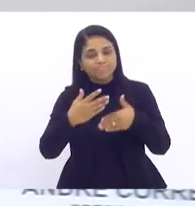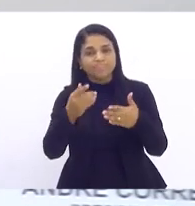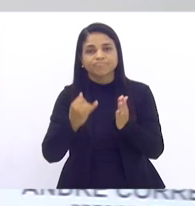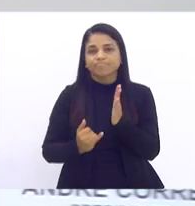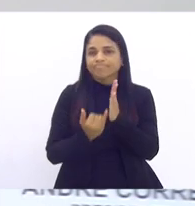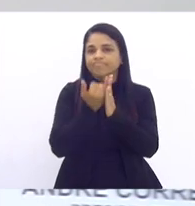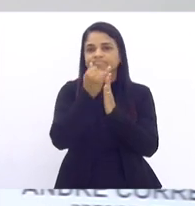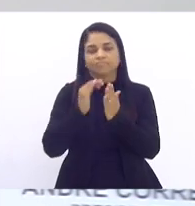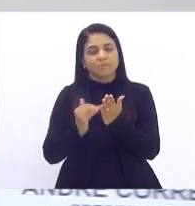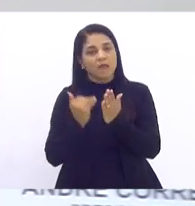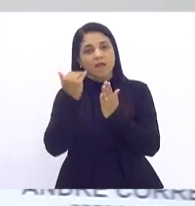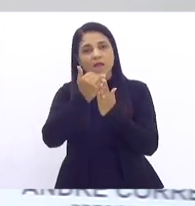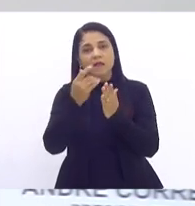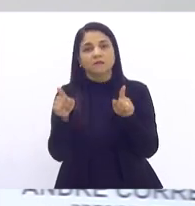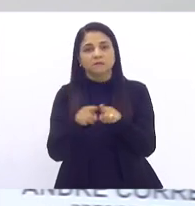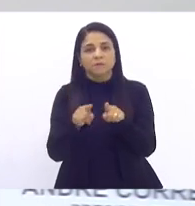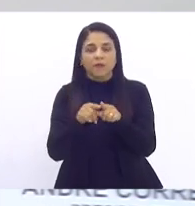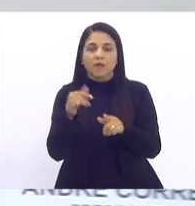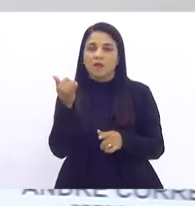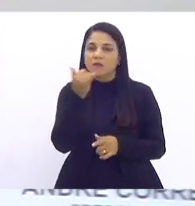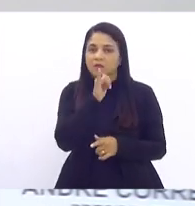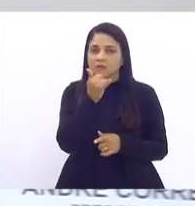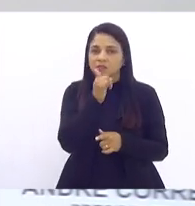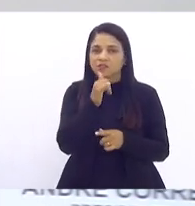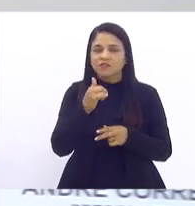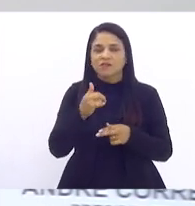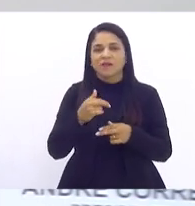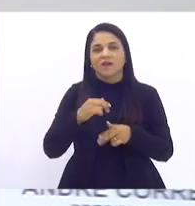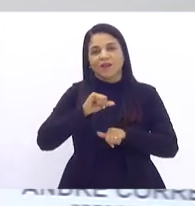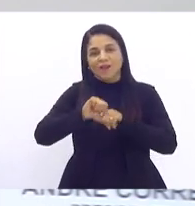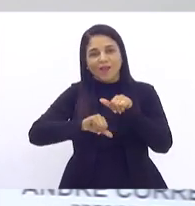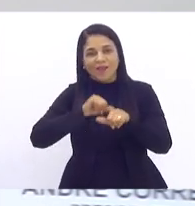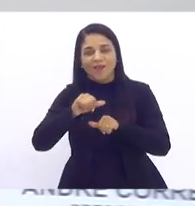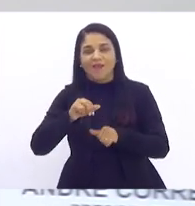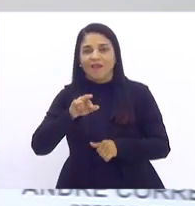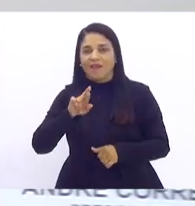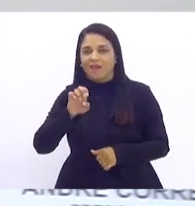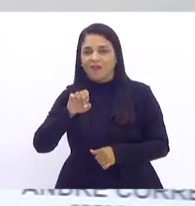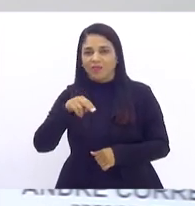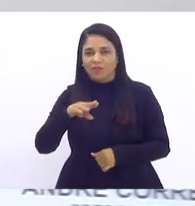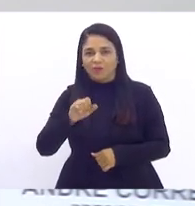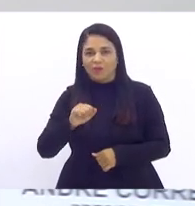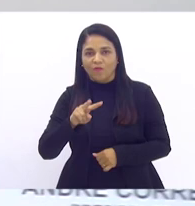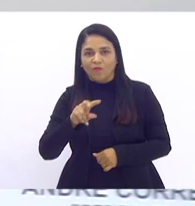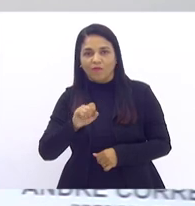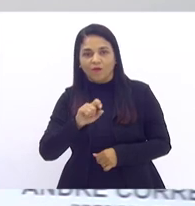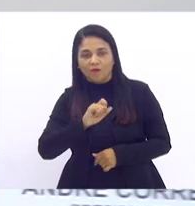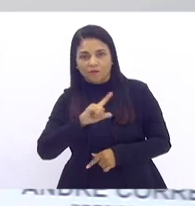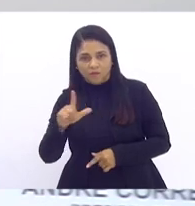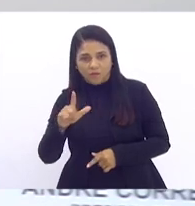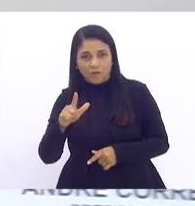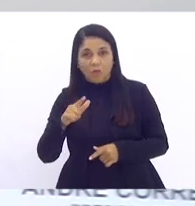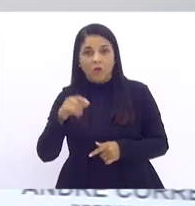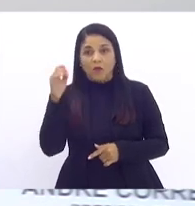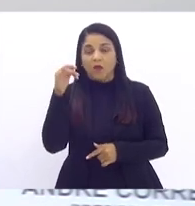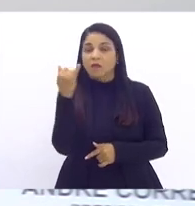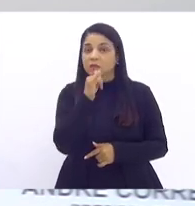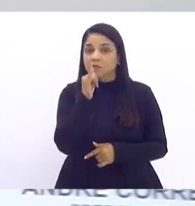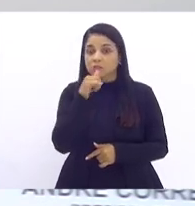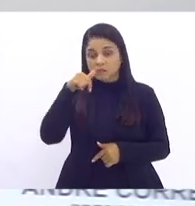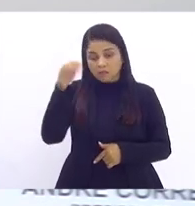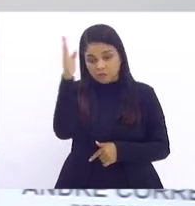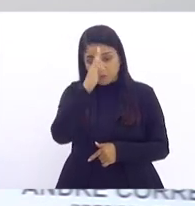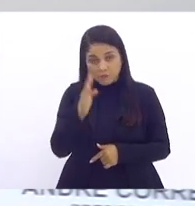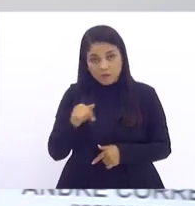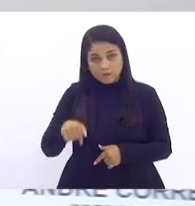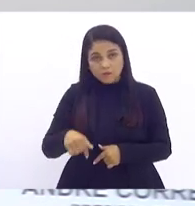como é o caso das energias renováveis minha bandeira no Congresso Nacional que hoje o Brasil produz a energia mais barata do mundo que